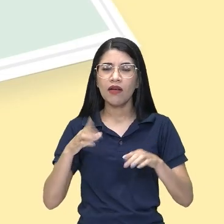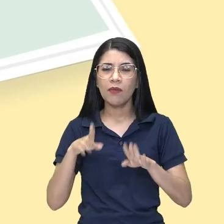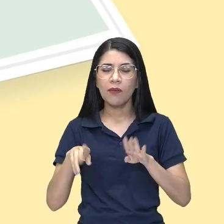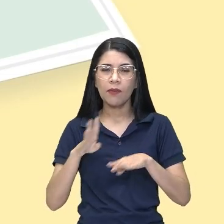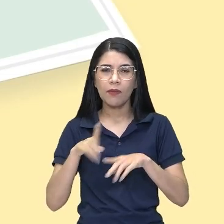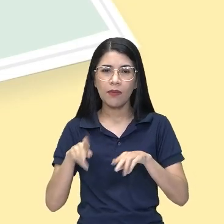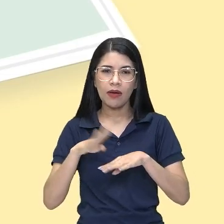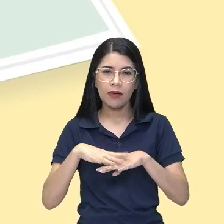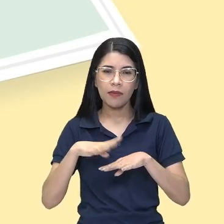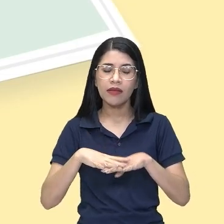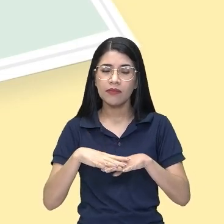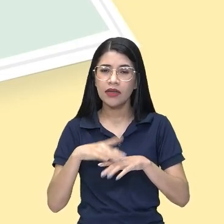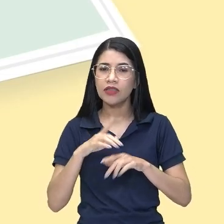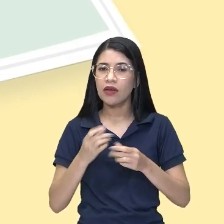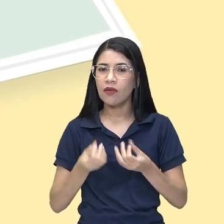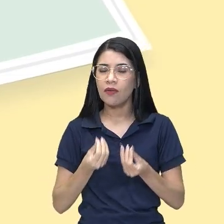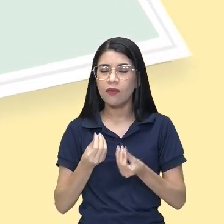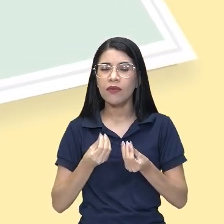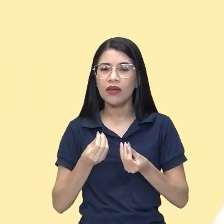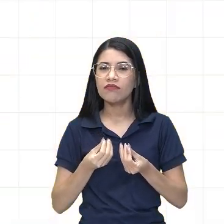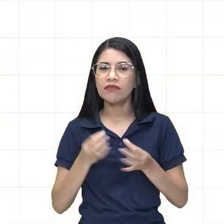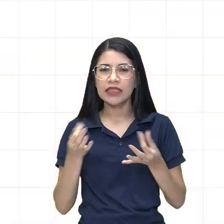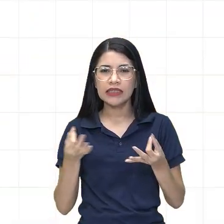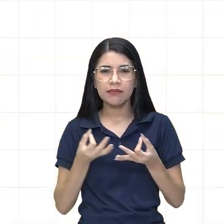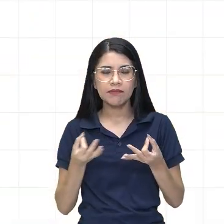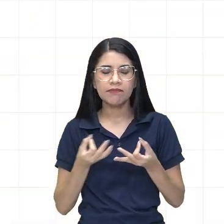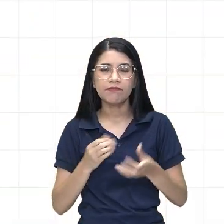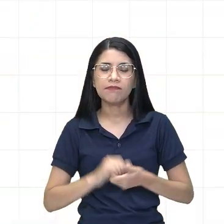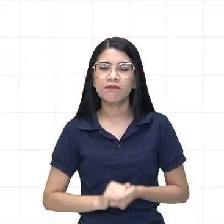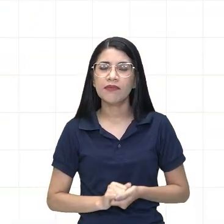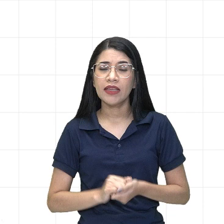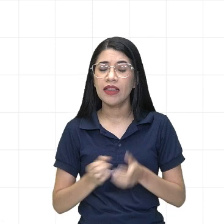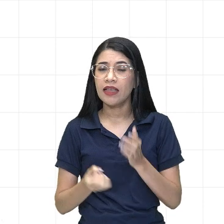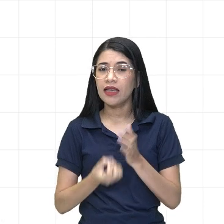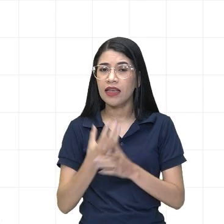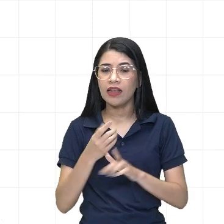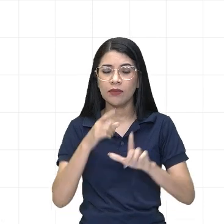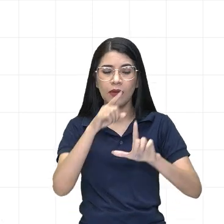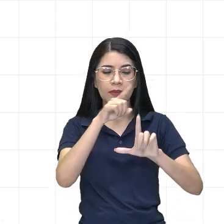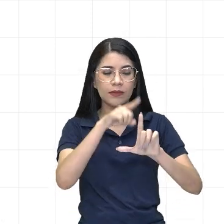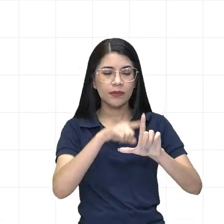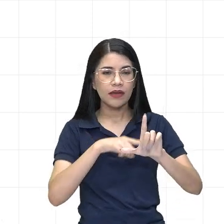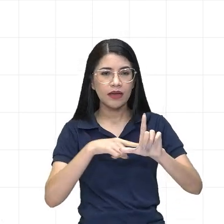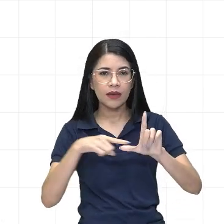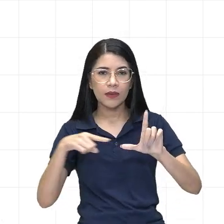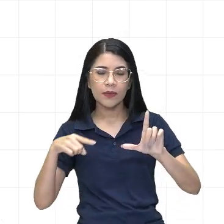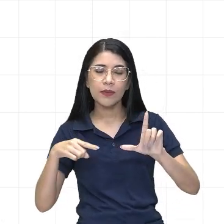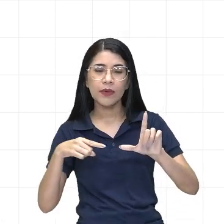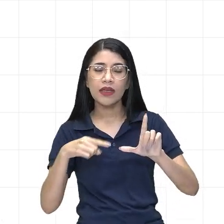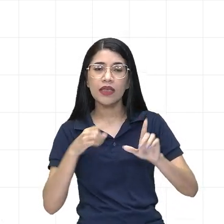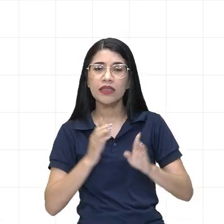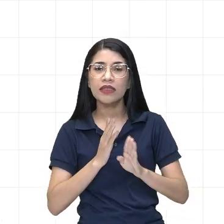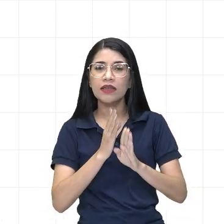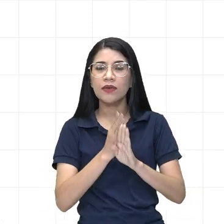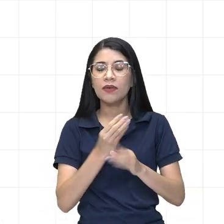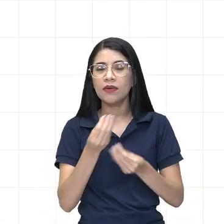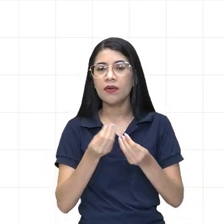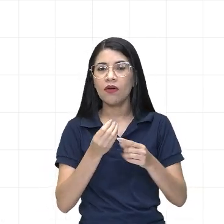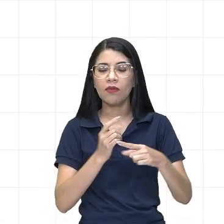que faz isso de um jeito genial. Ela é formada por duas retas numéricas que se encontram de